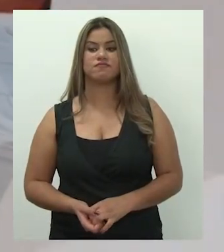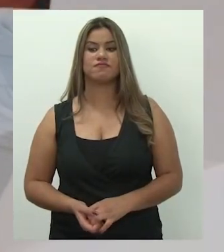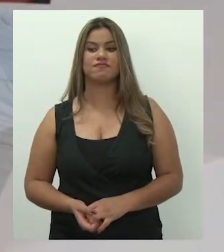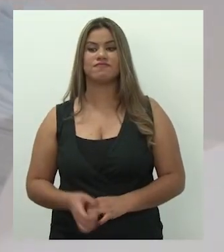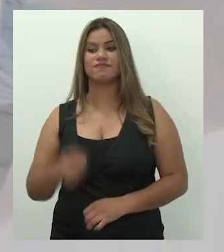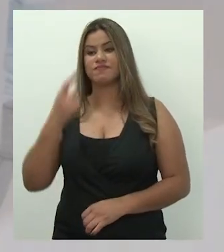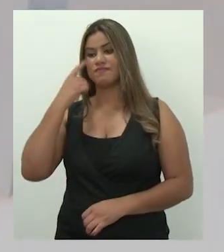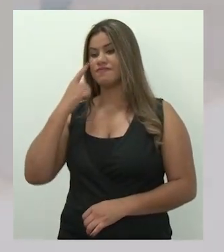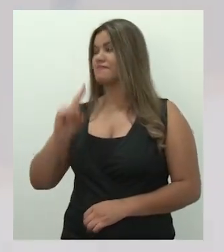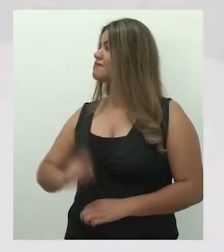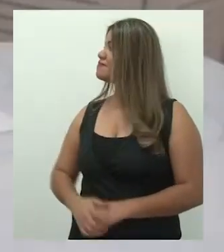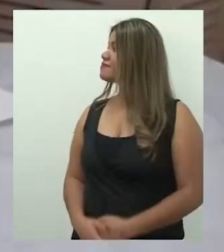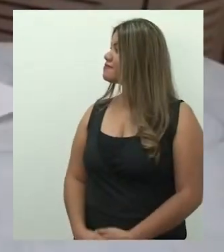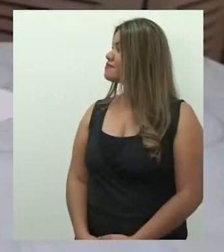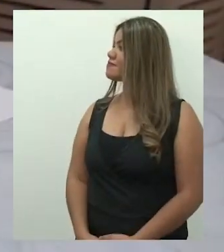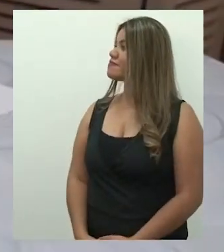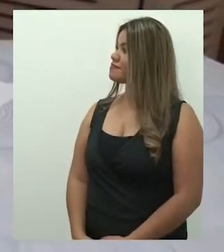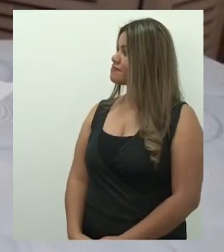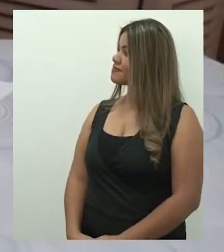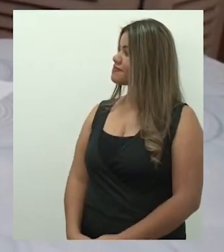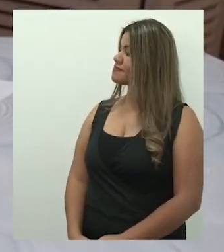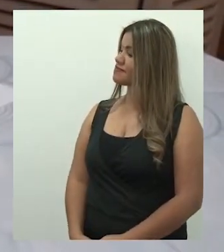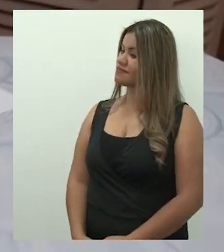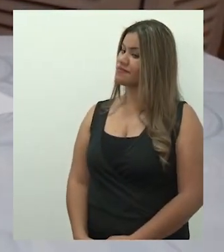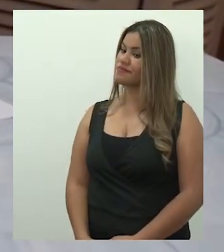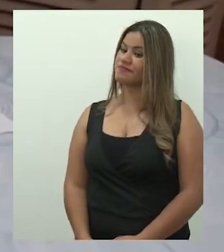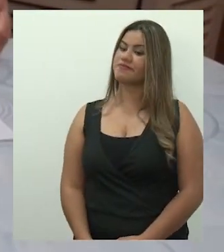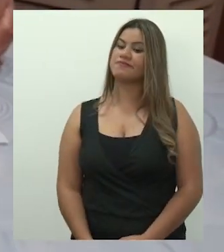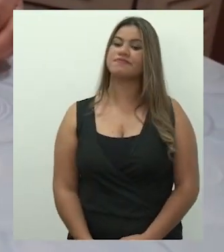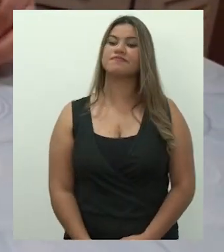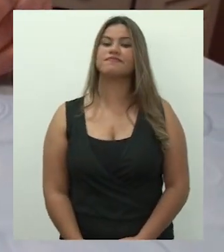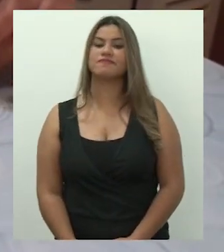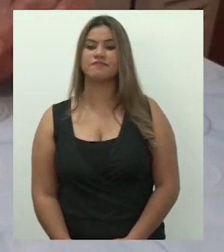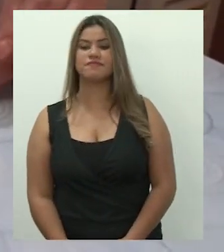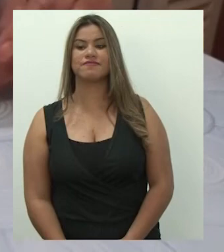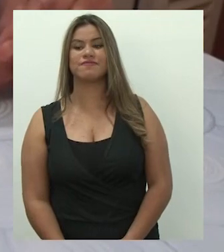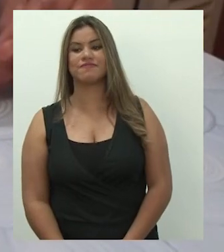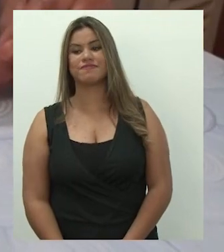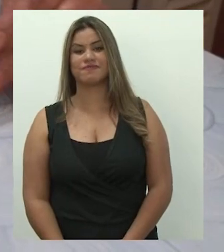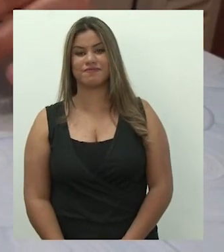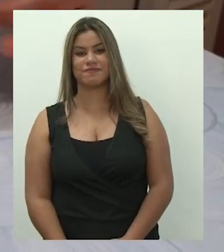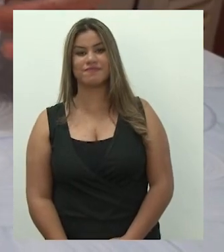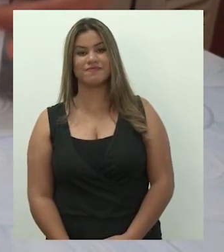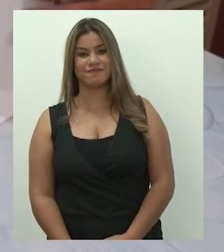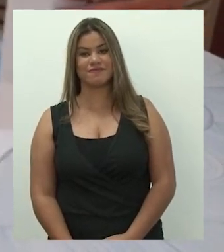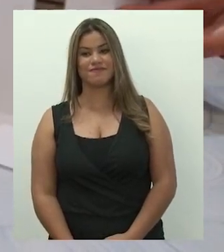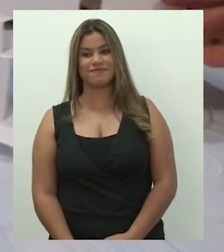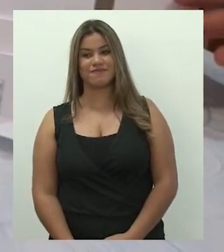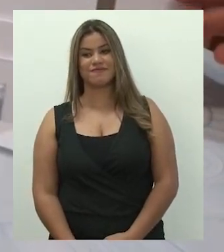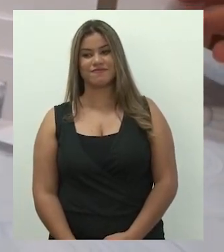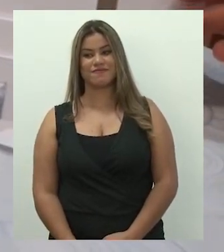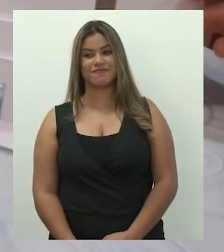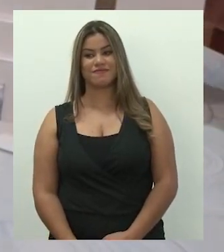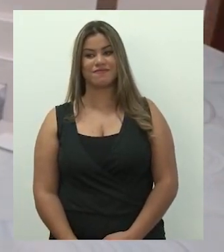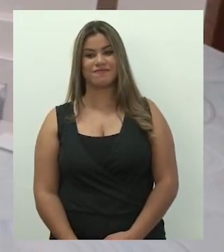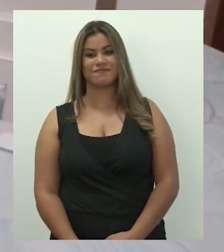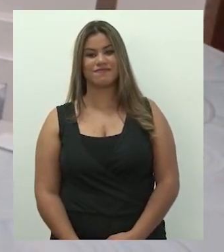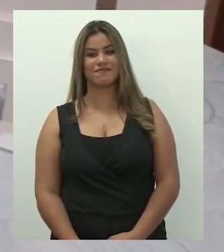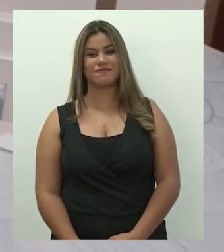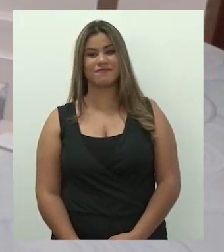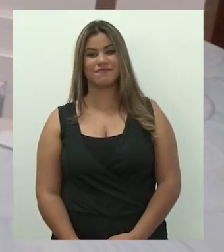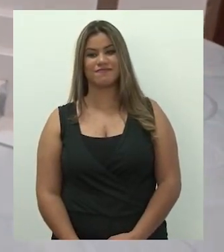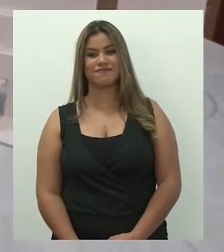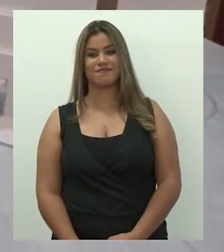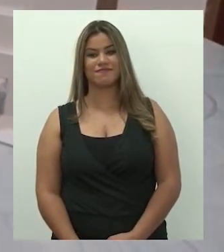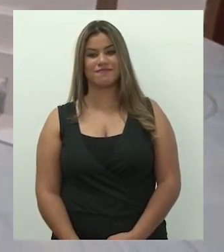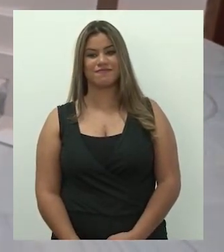Nosso fractal está pronto, exatamente como o modelo que nós oferecemos para vocês no